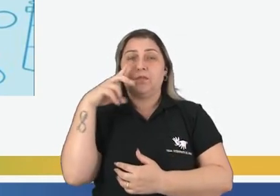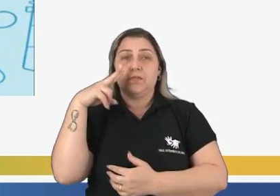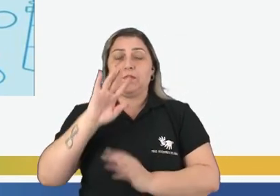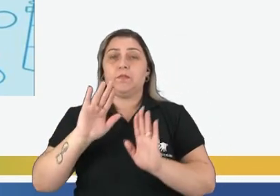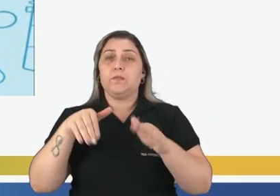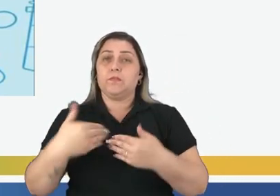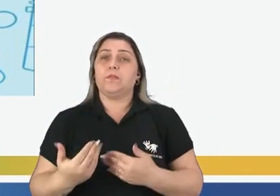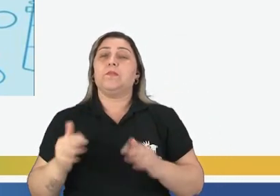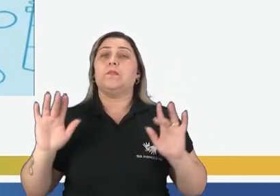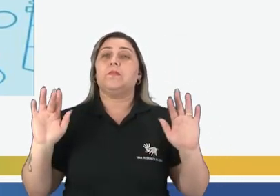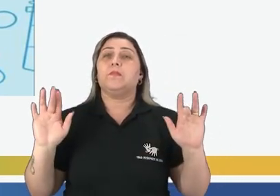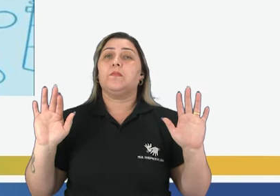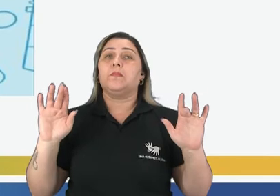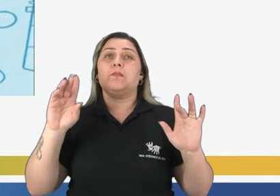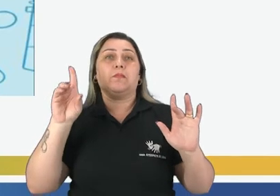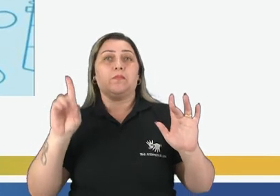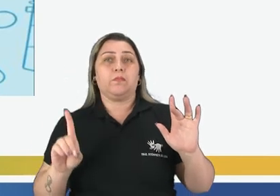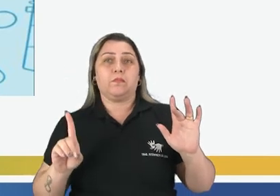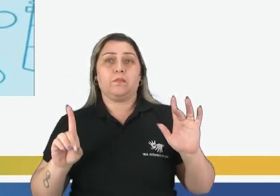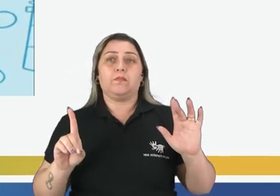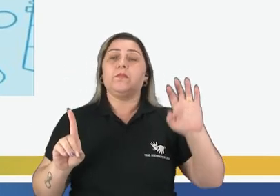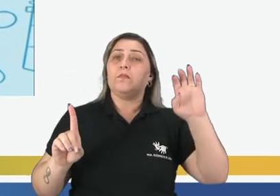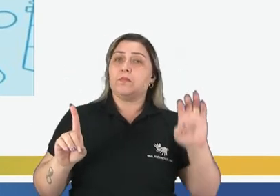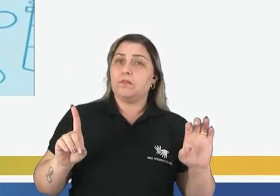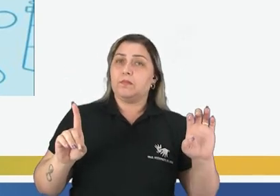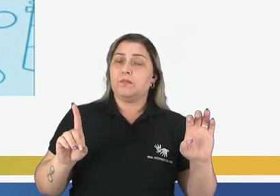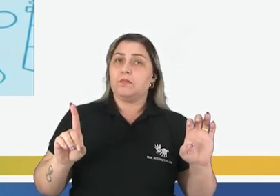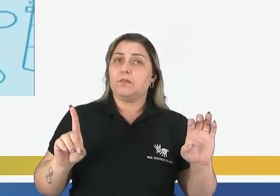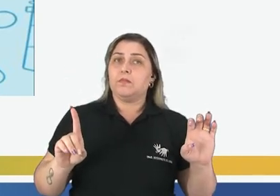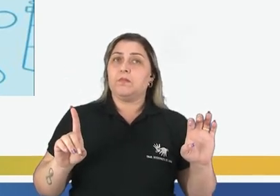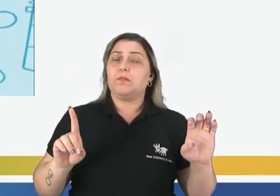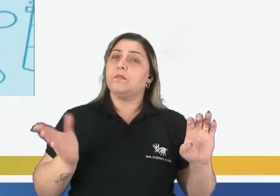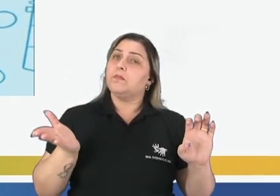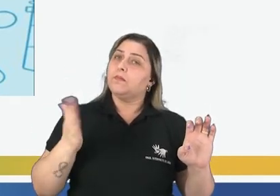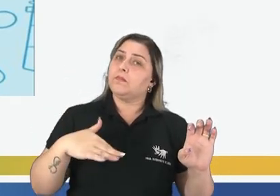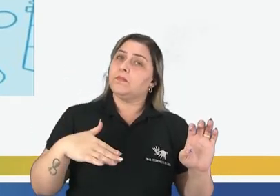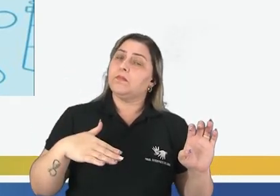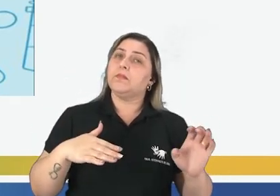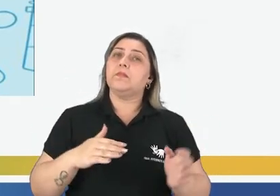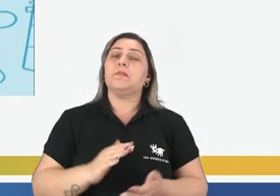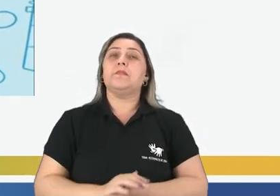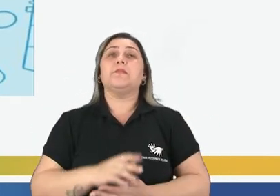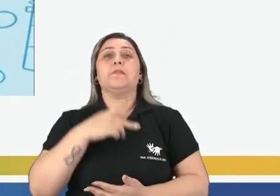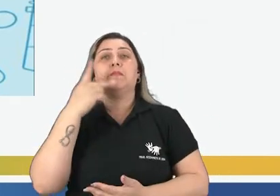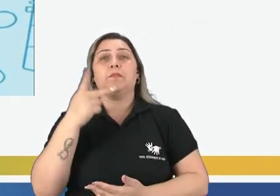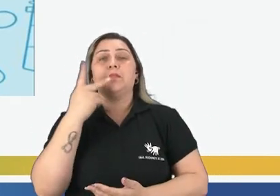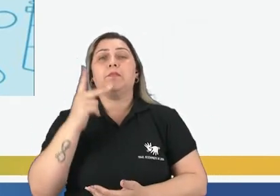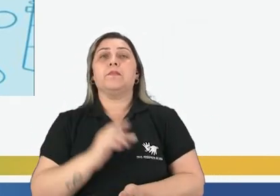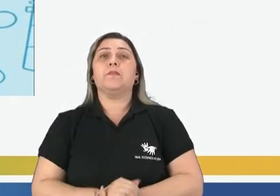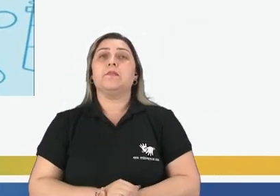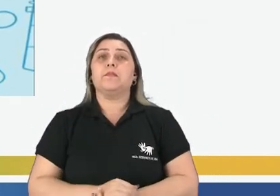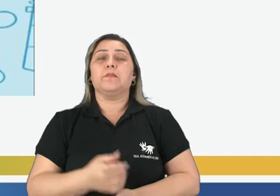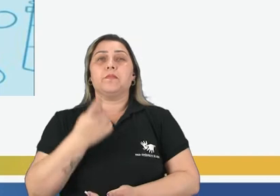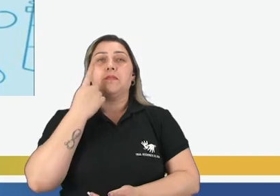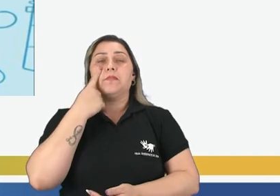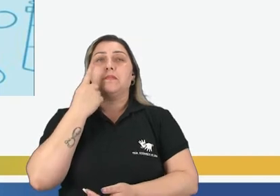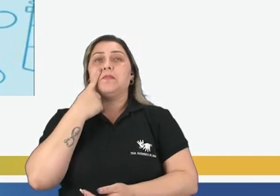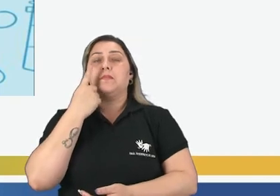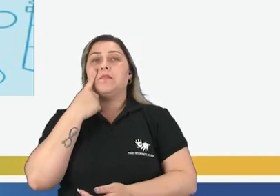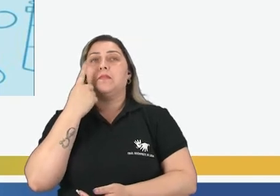verifique qual é a mão direita e qual é a esquerda. E vamos lá! Vou falar os comandos.